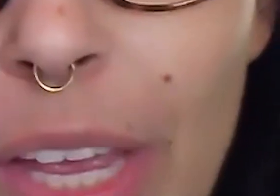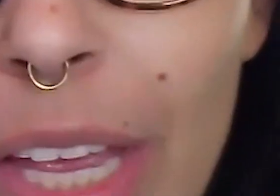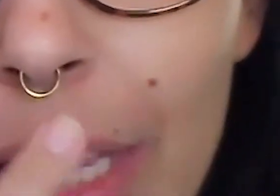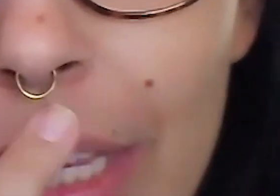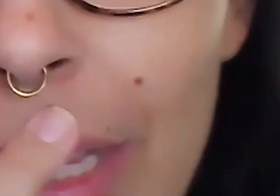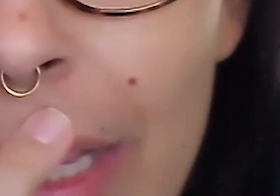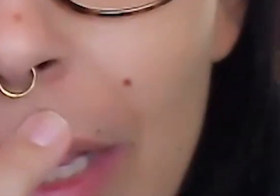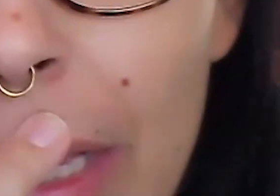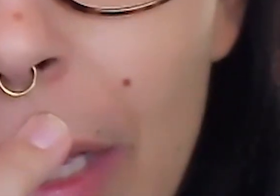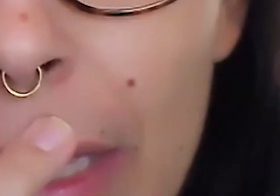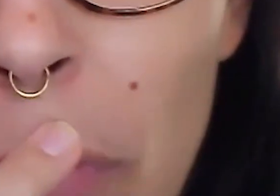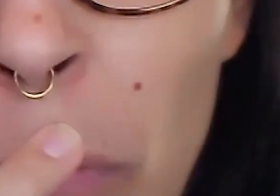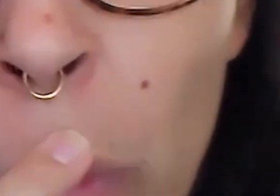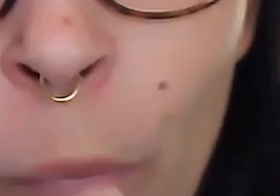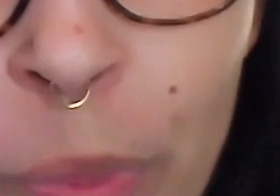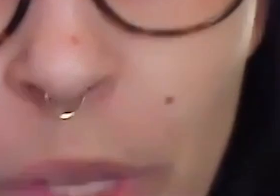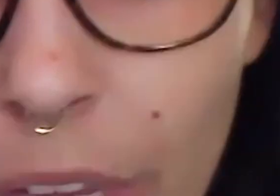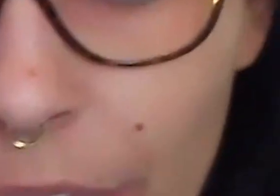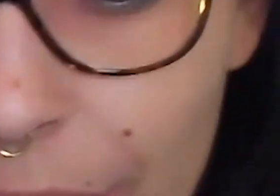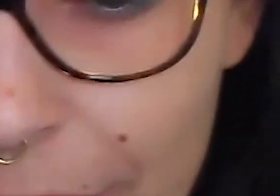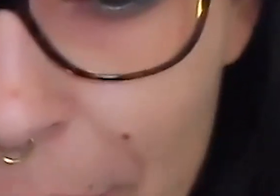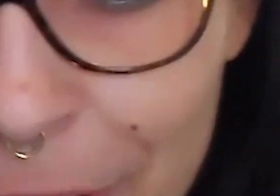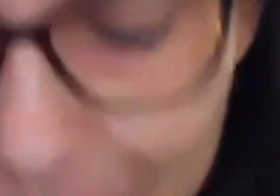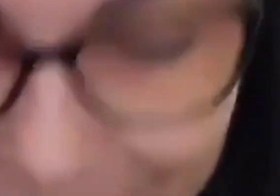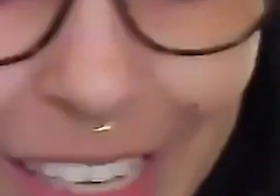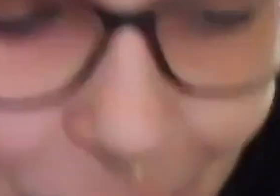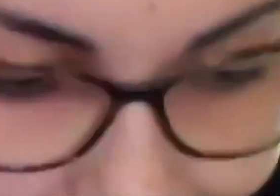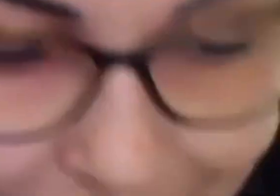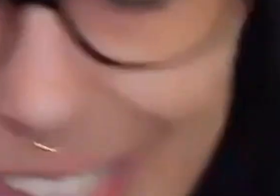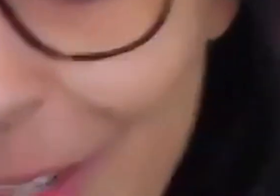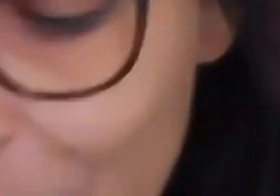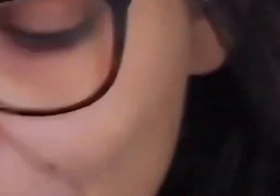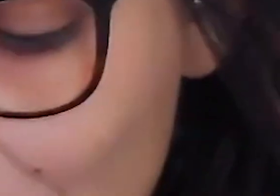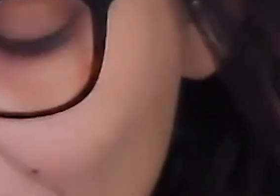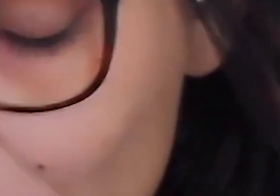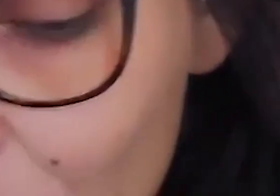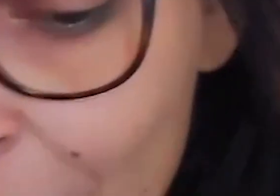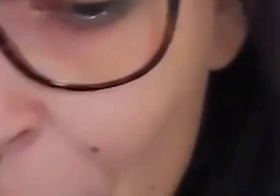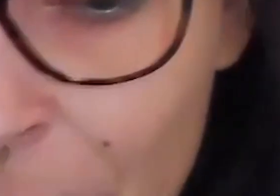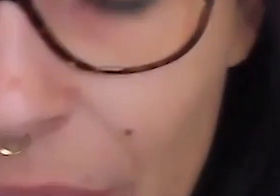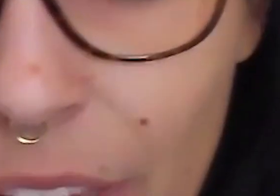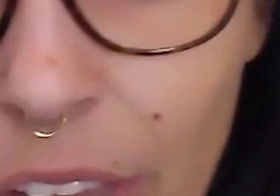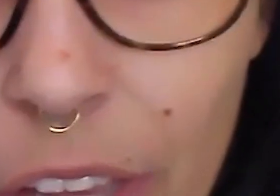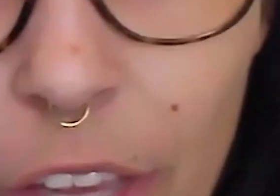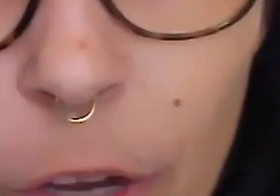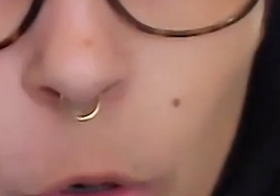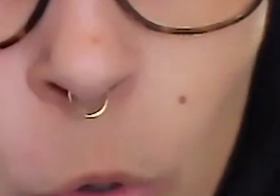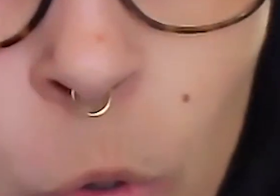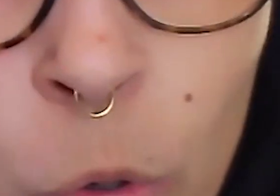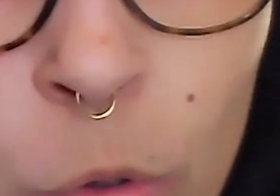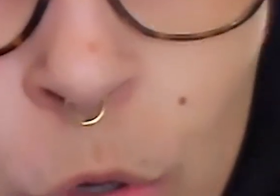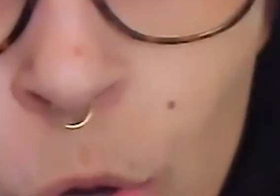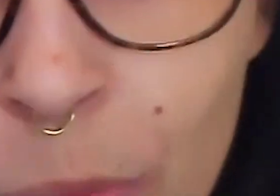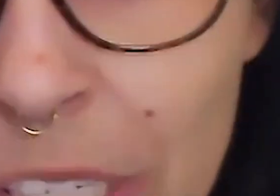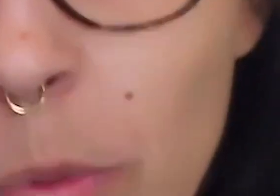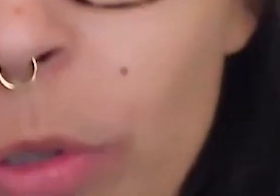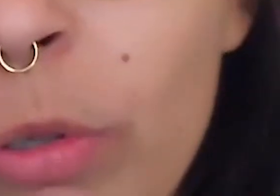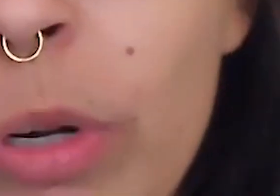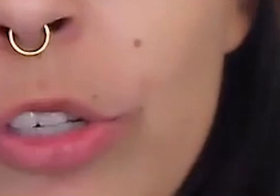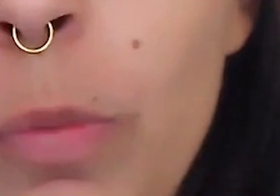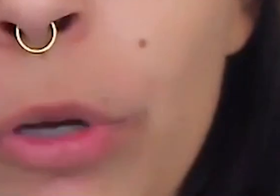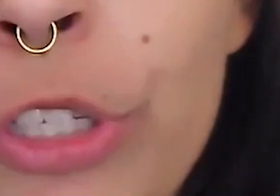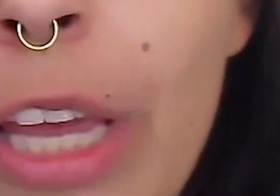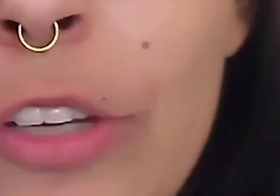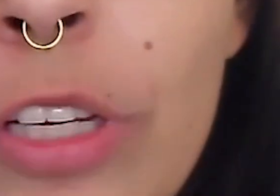si e bom agora trazendo aqui para minha pergunta eh eu sou uma das